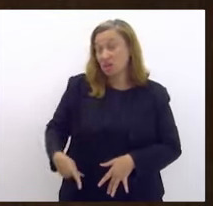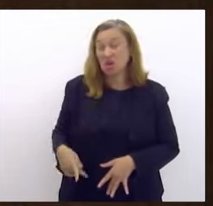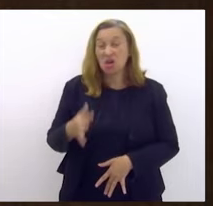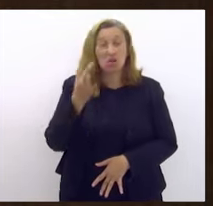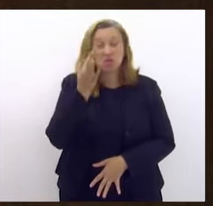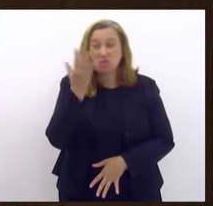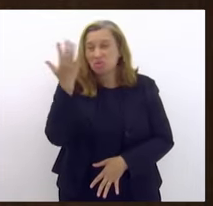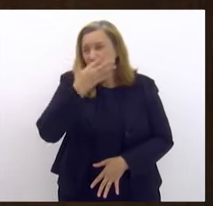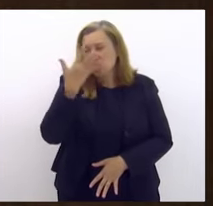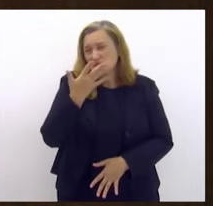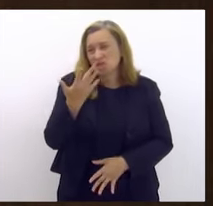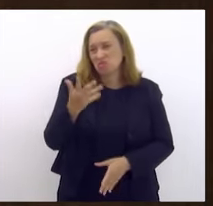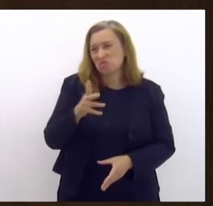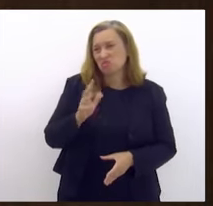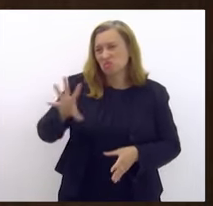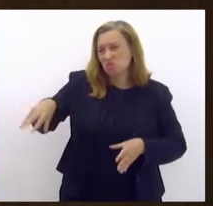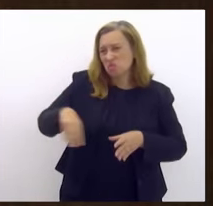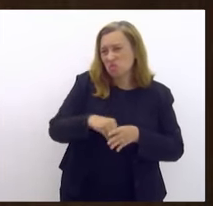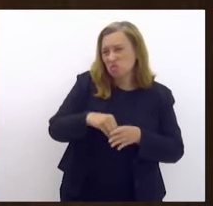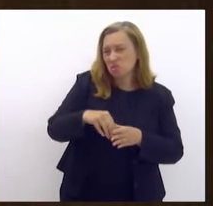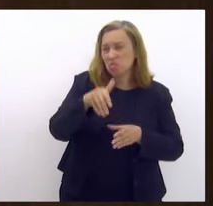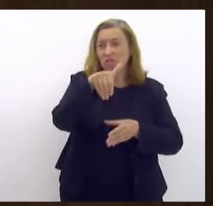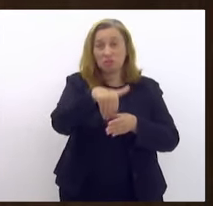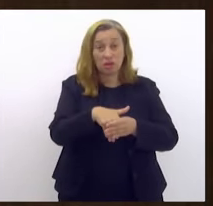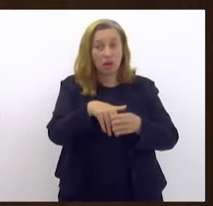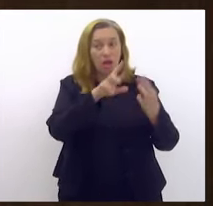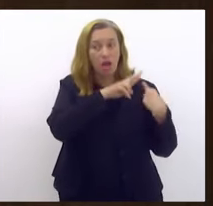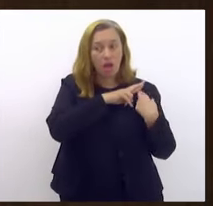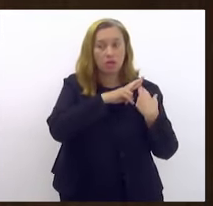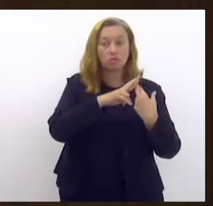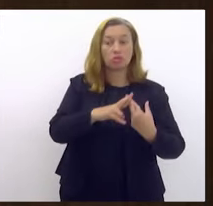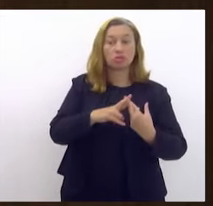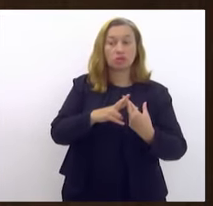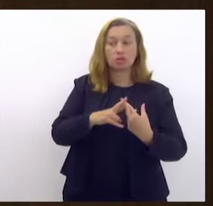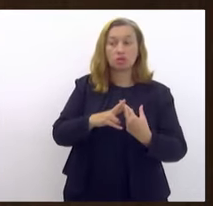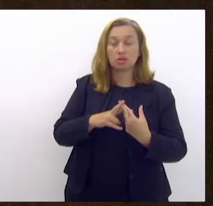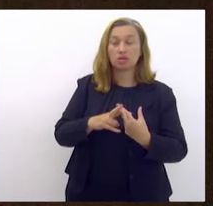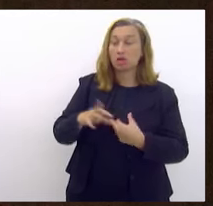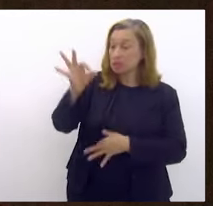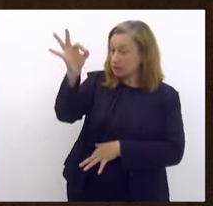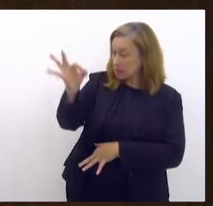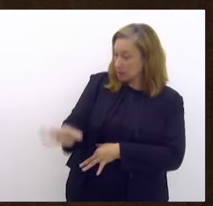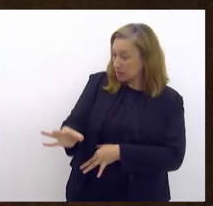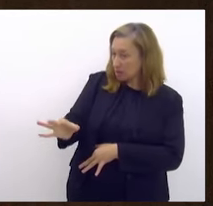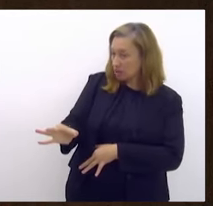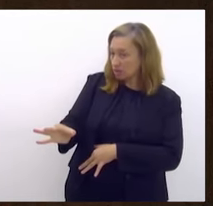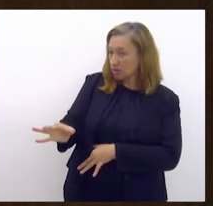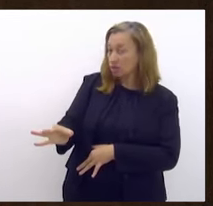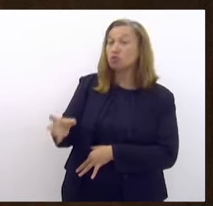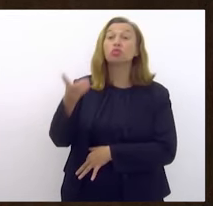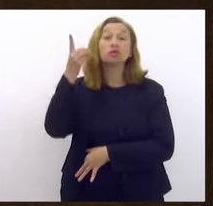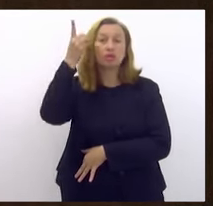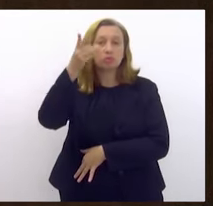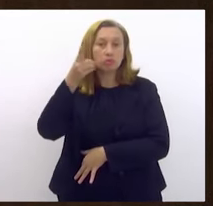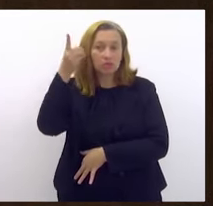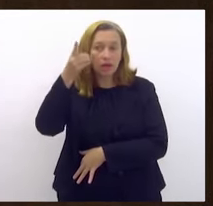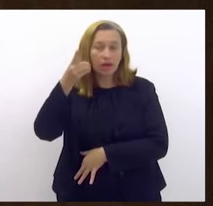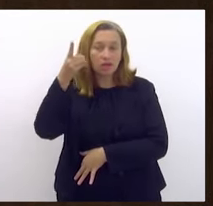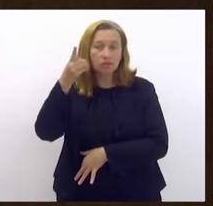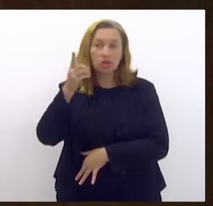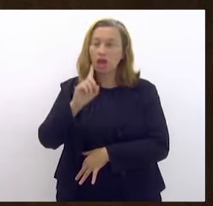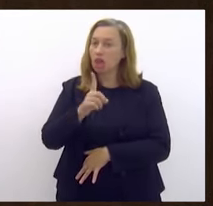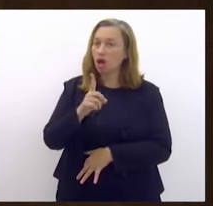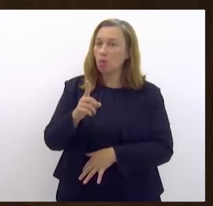vou colocar isso em votação. Que a responsabilidade seja exclusivamente do deputado, e